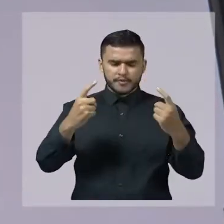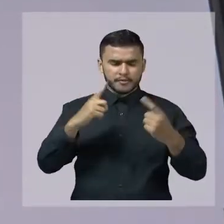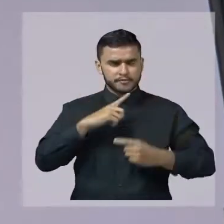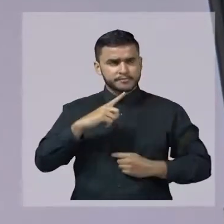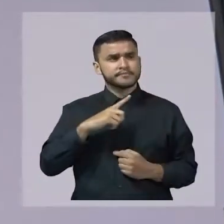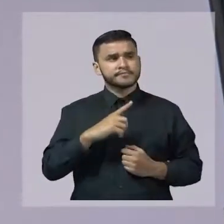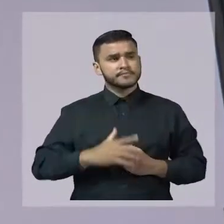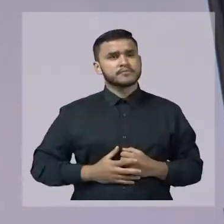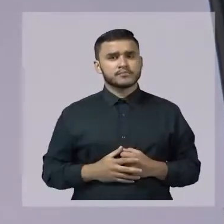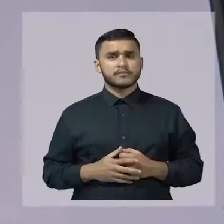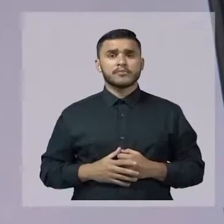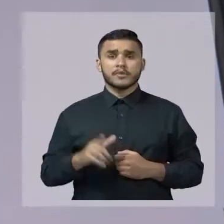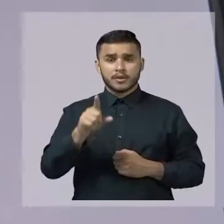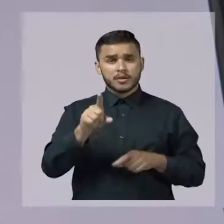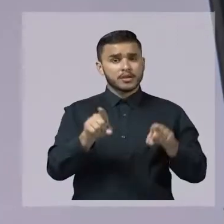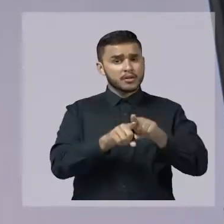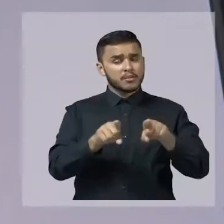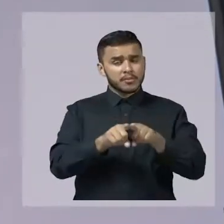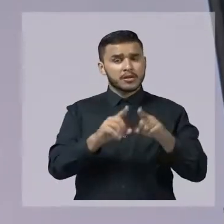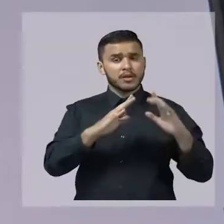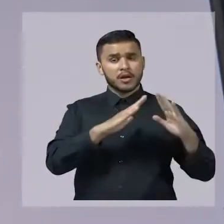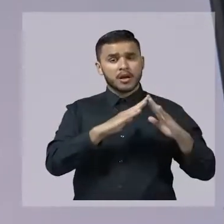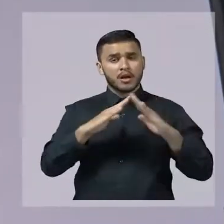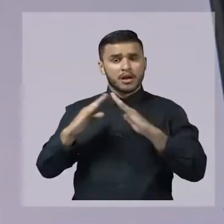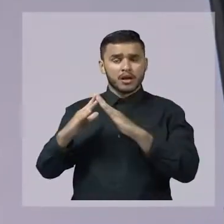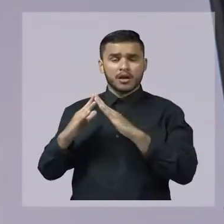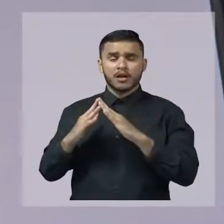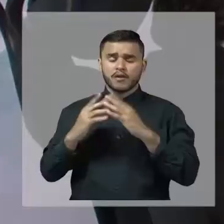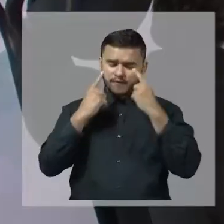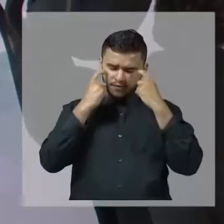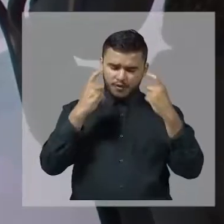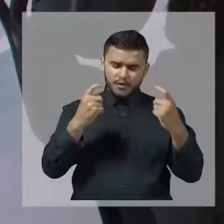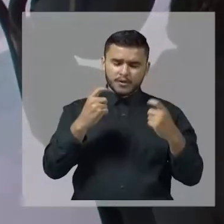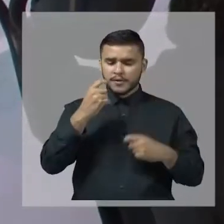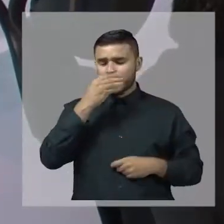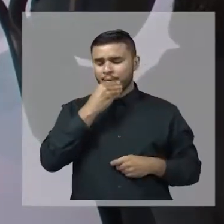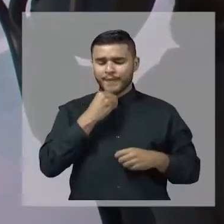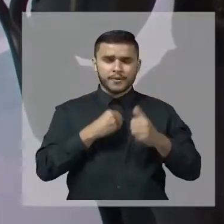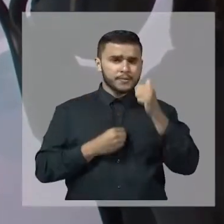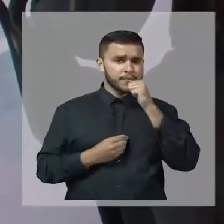nas violências domésticas. Todo dia a gente lê no jornal